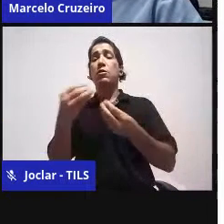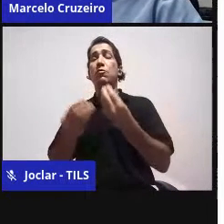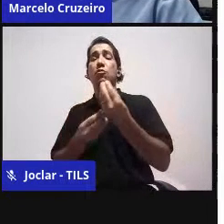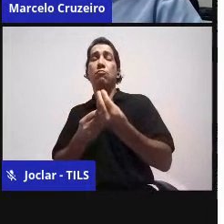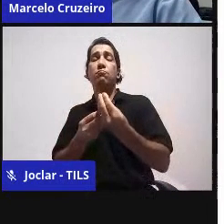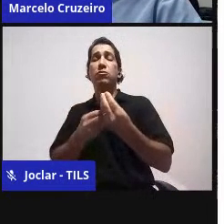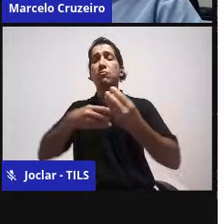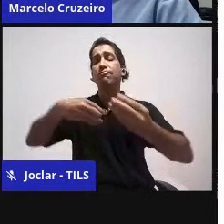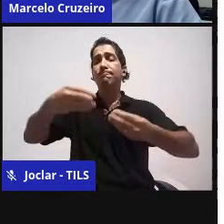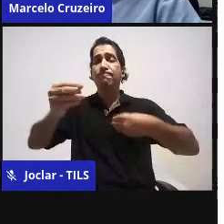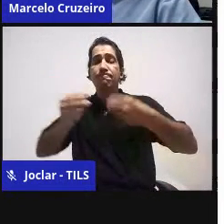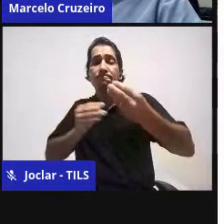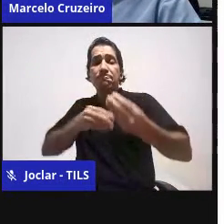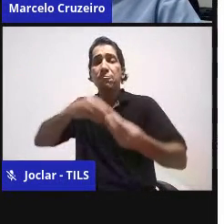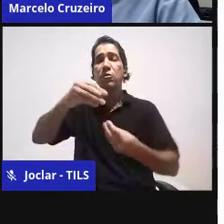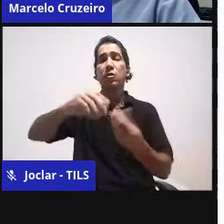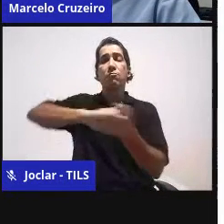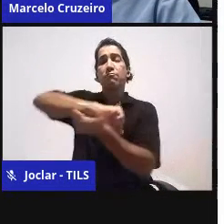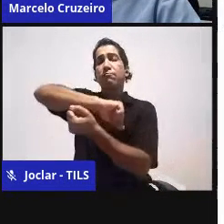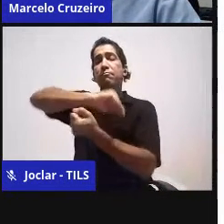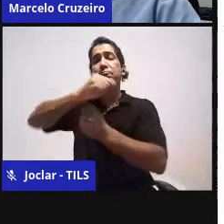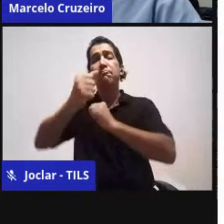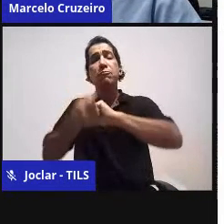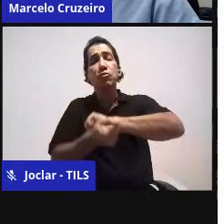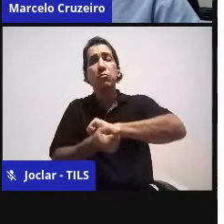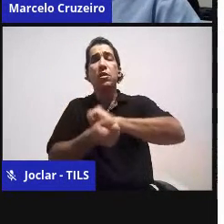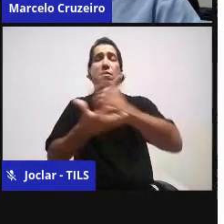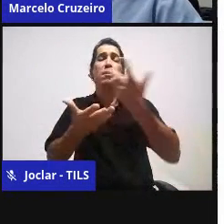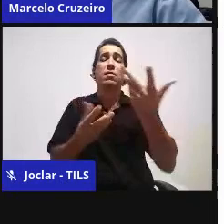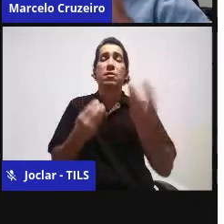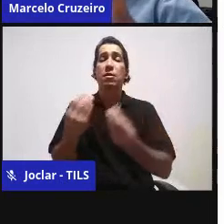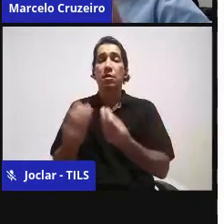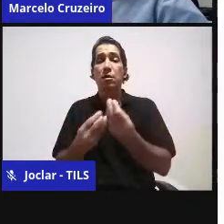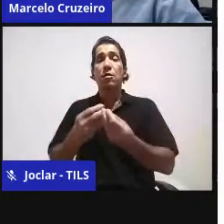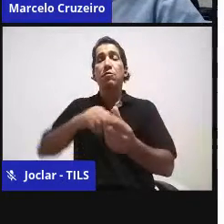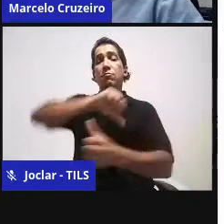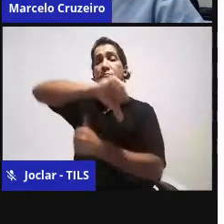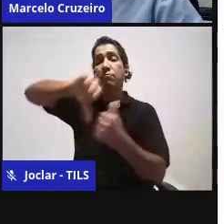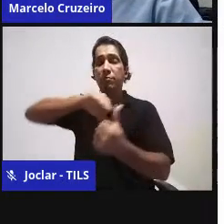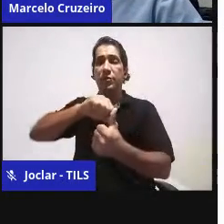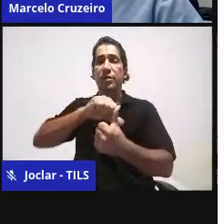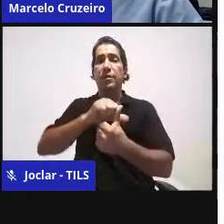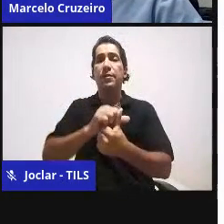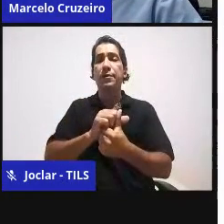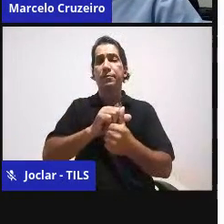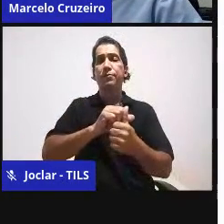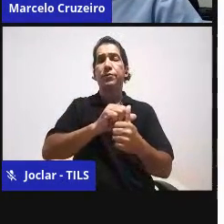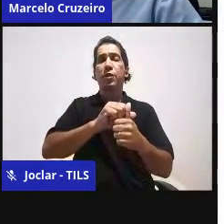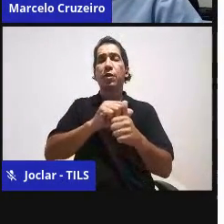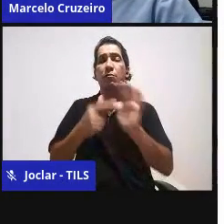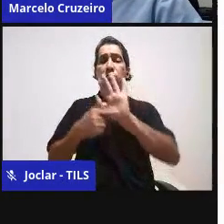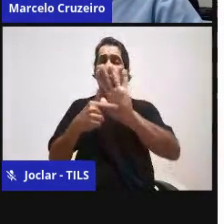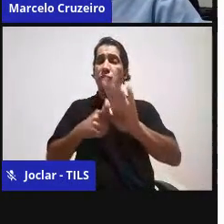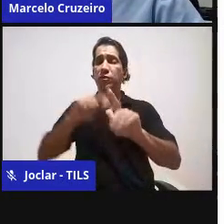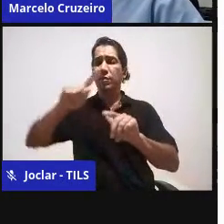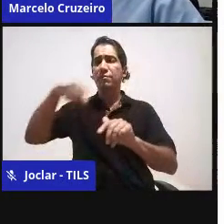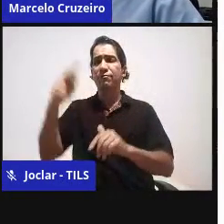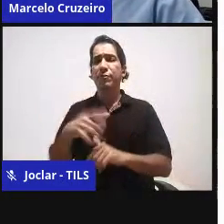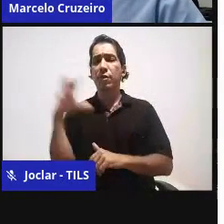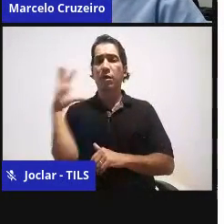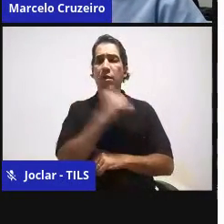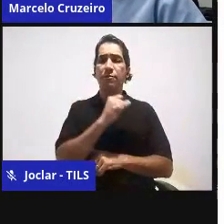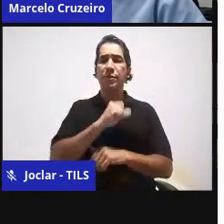adaptabilidade, né? Que eu vou mostrar para vocês também, muito rapidamente. Só para fazer mais um pouco do contexto aqui, né?